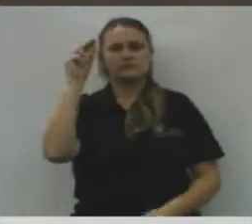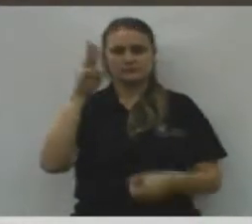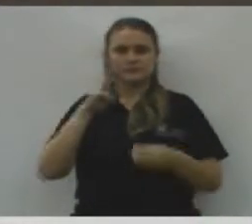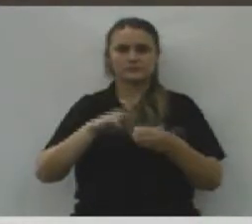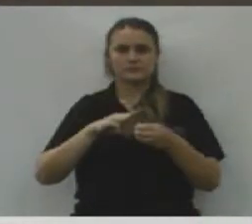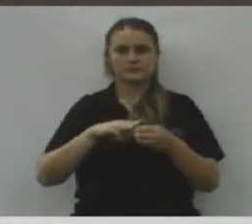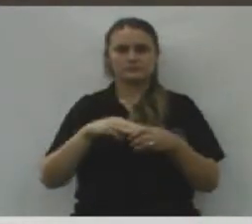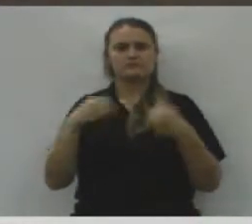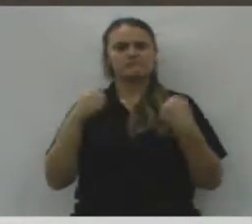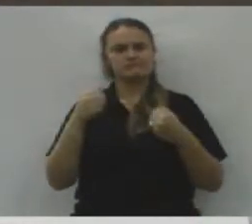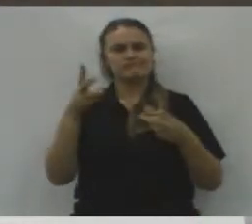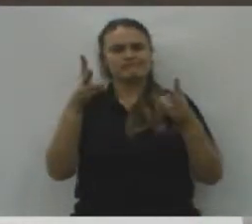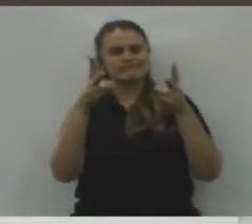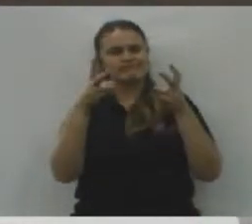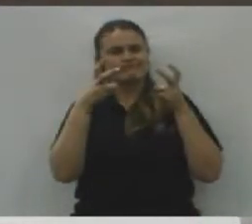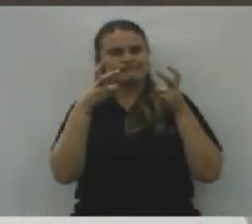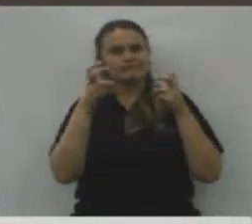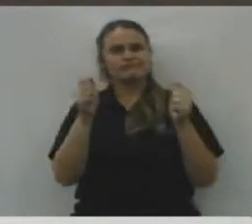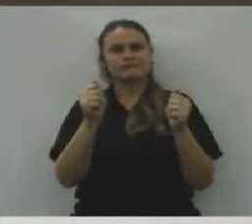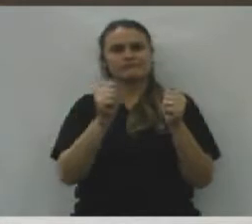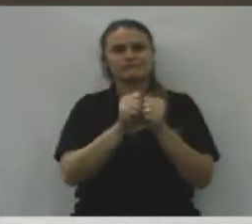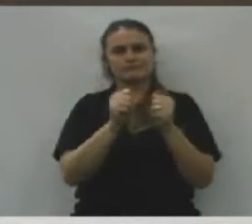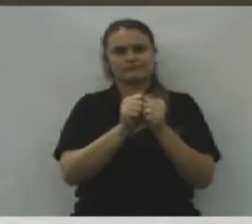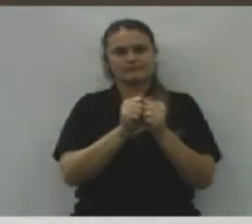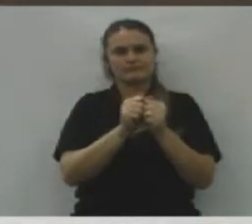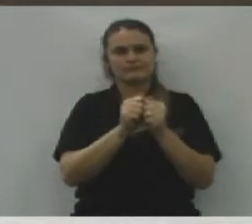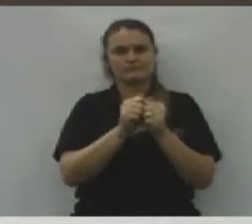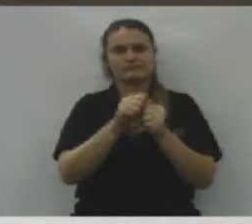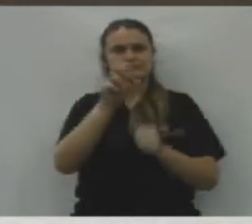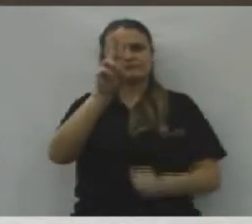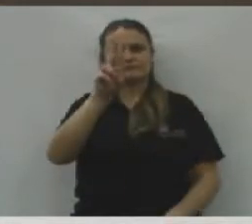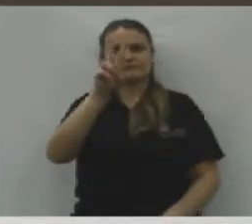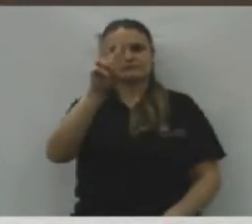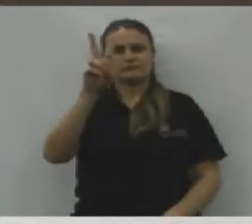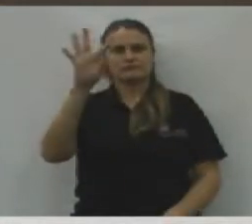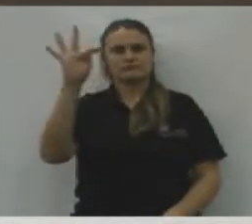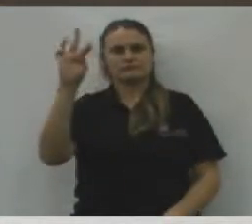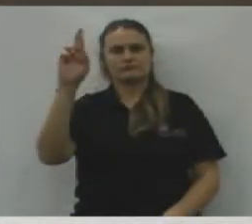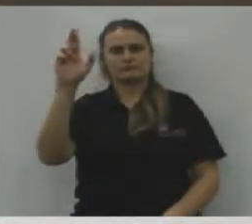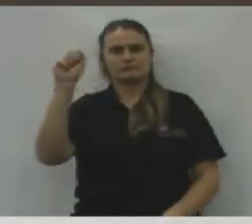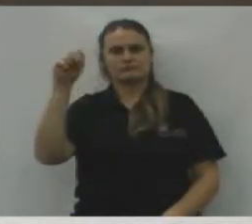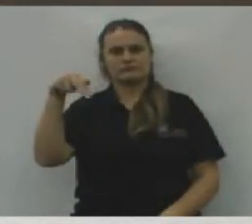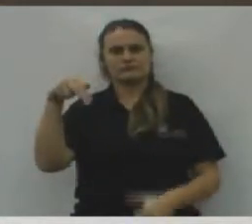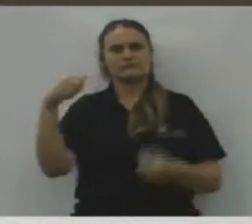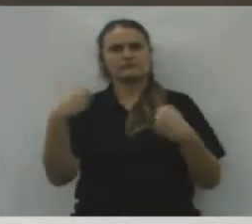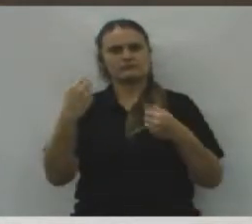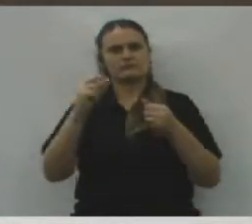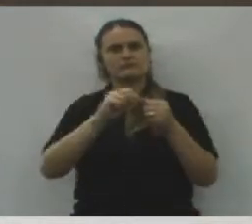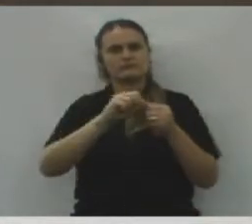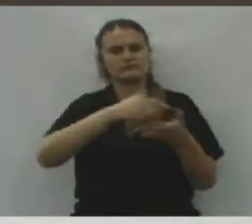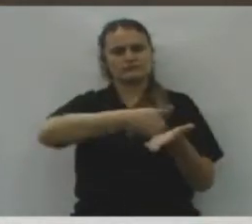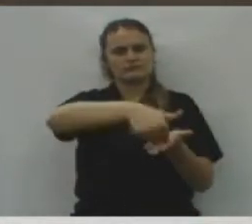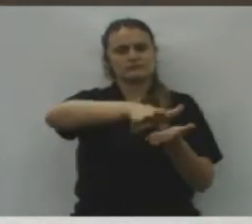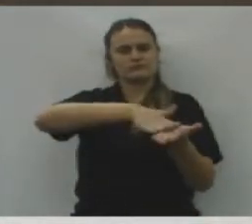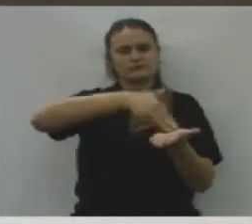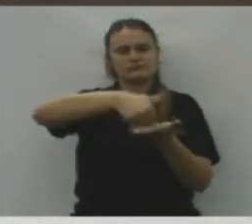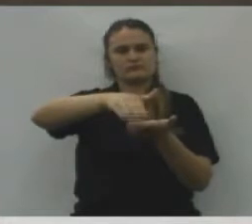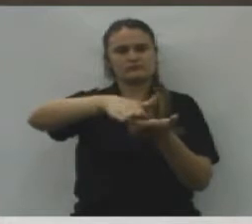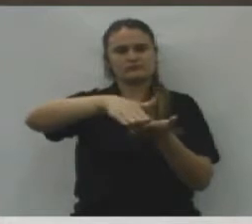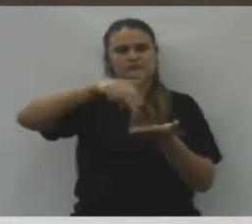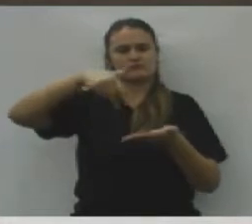municipal, para que verifique, junto com a UVETRAN, a possibilidade de realizar pinturas das faixas